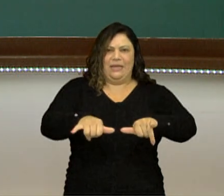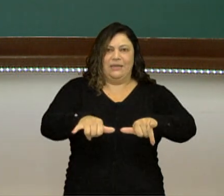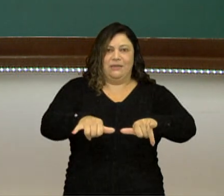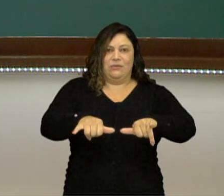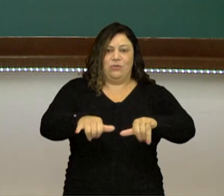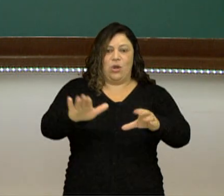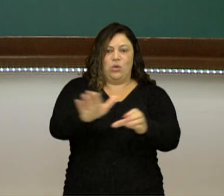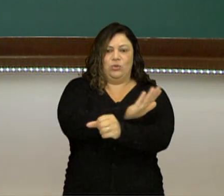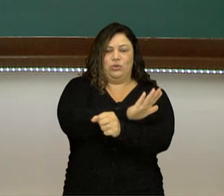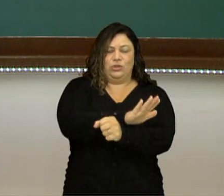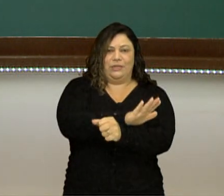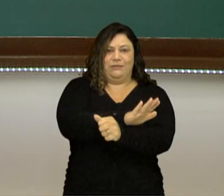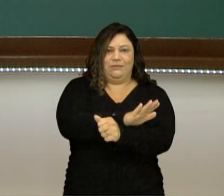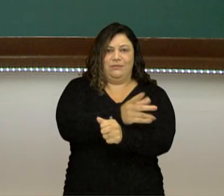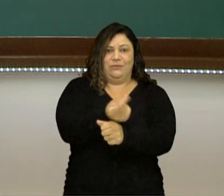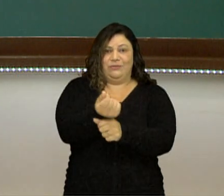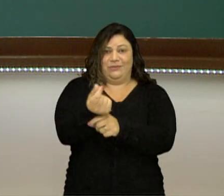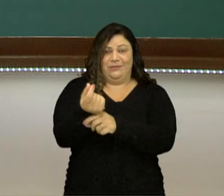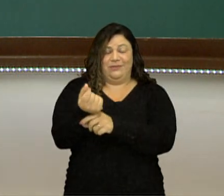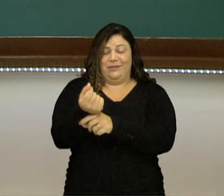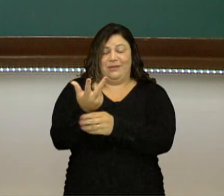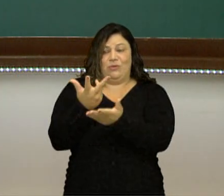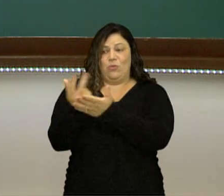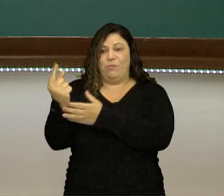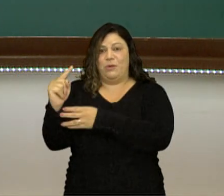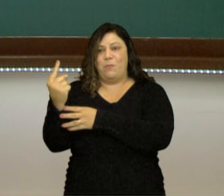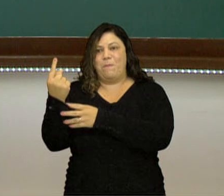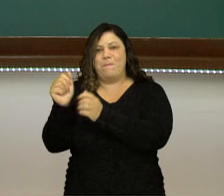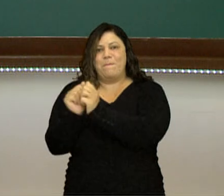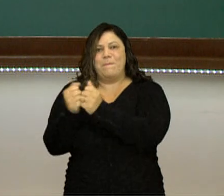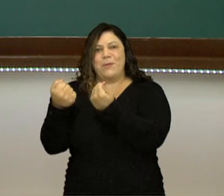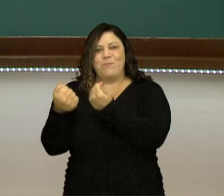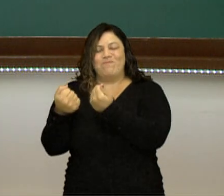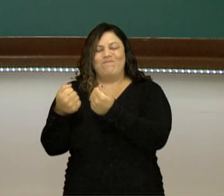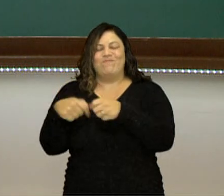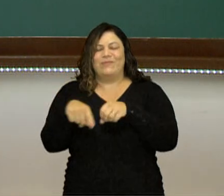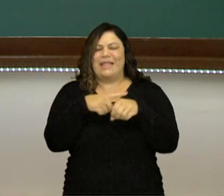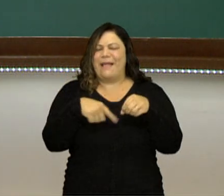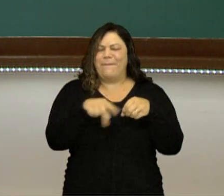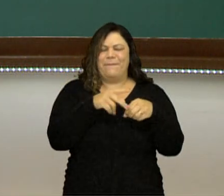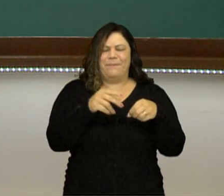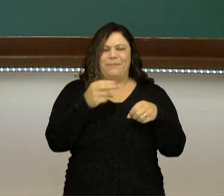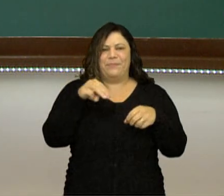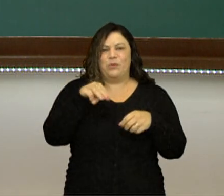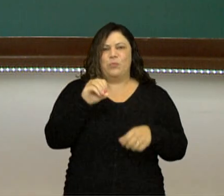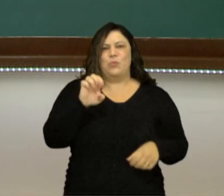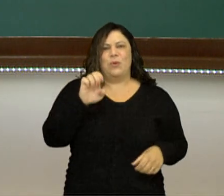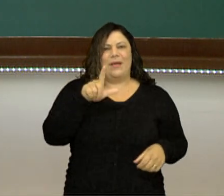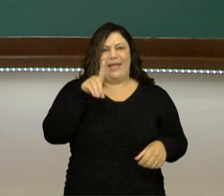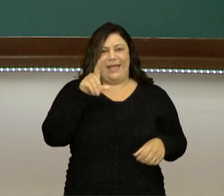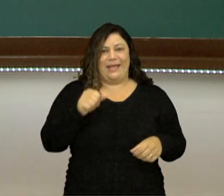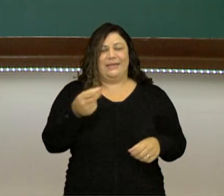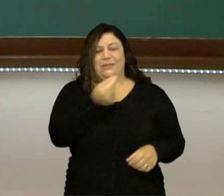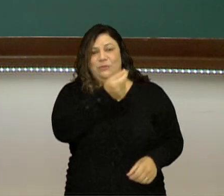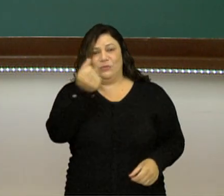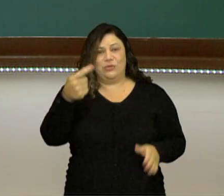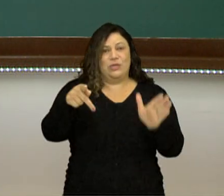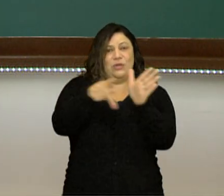De tanto que a moeda alemã não tinha valor. Isso vai gerar uma crise econômica muito grande nesse período da história alemã.